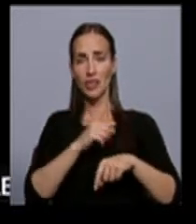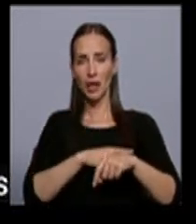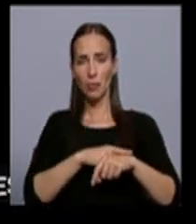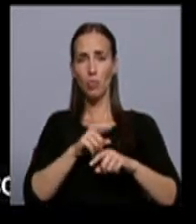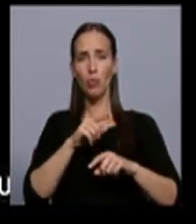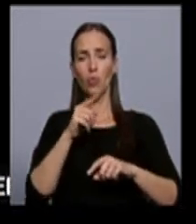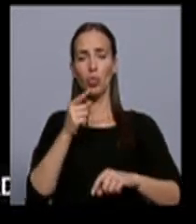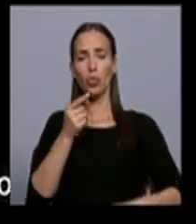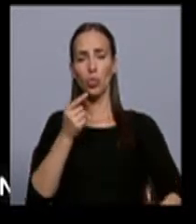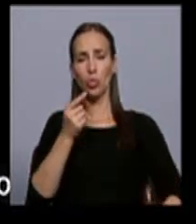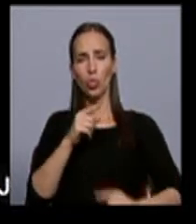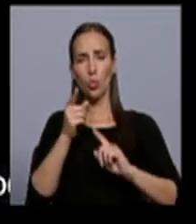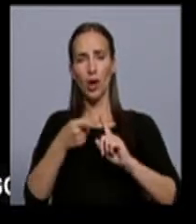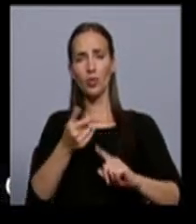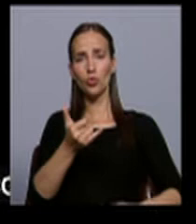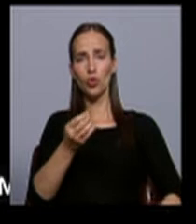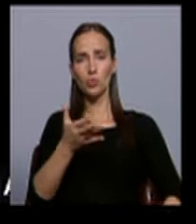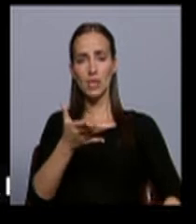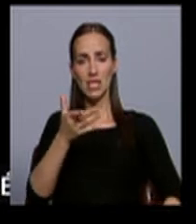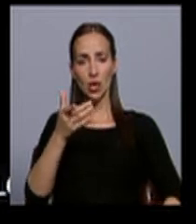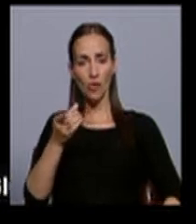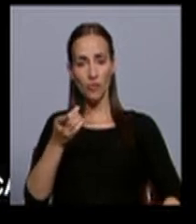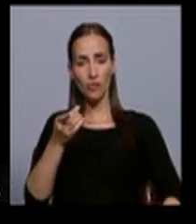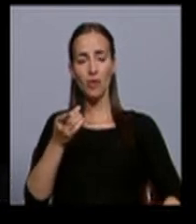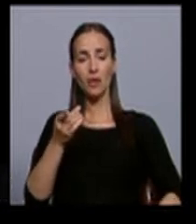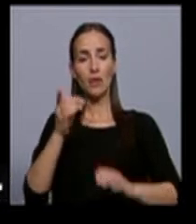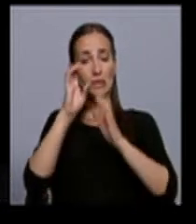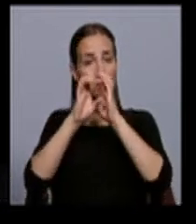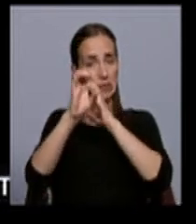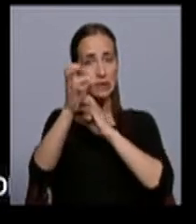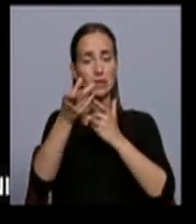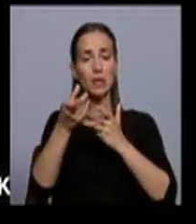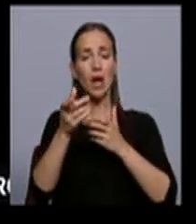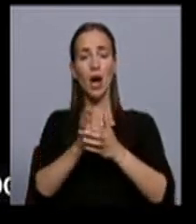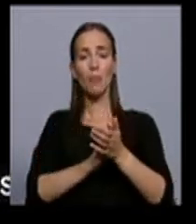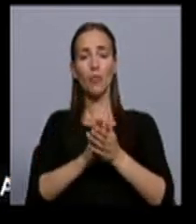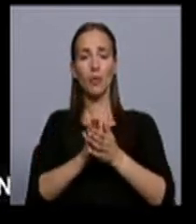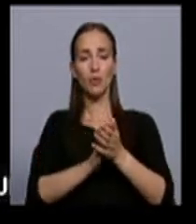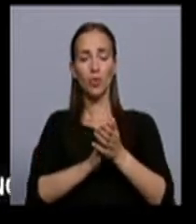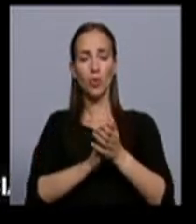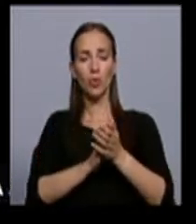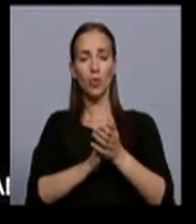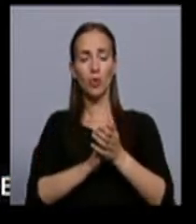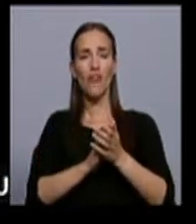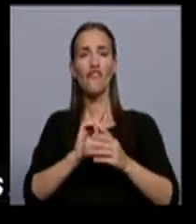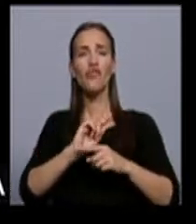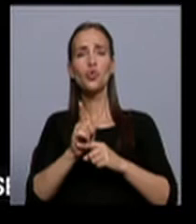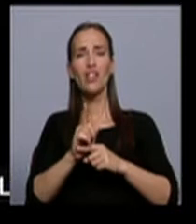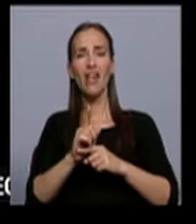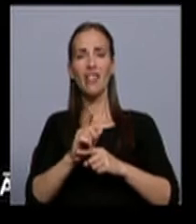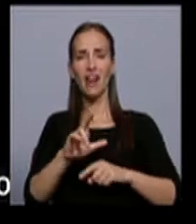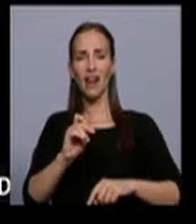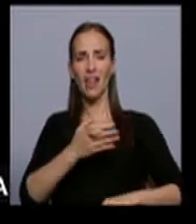até à constelação do Lobo, até à estrela Nu 2, e agora no tempo, 2019, quando o